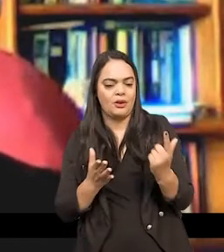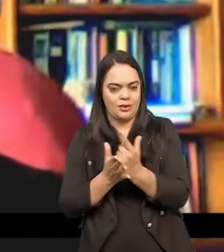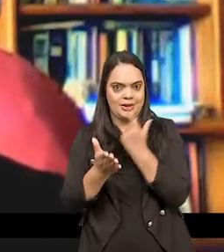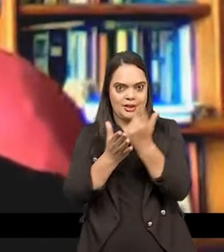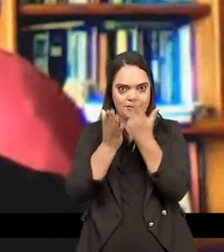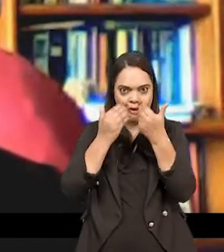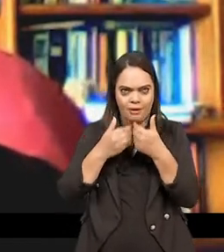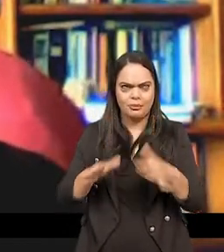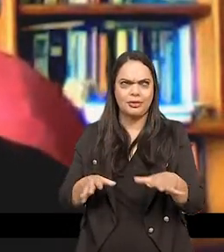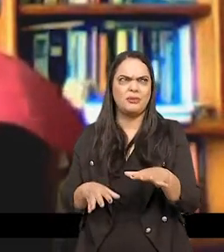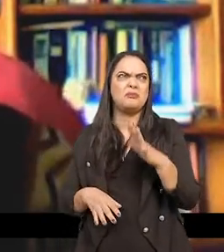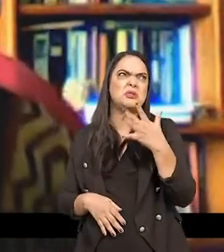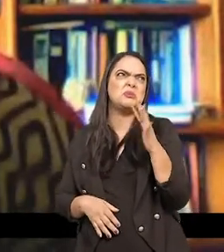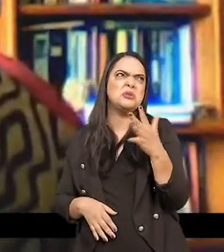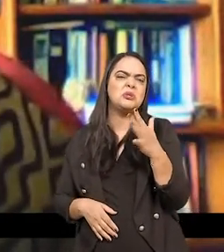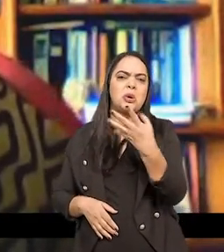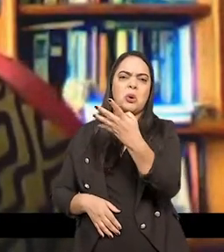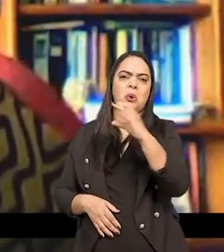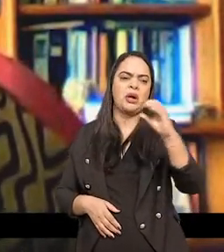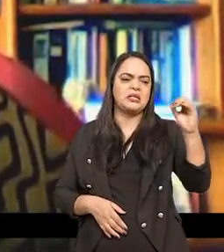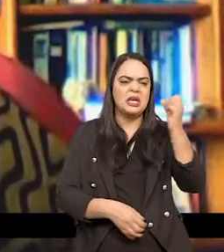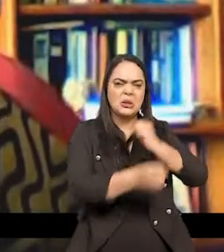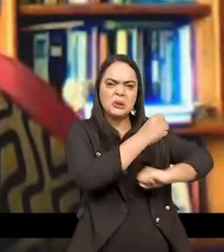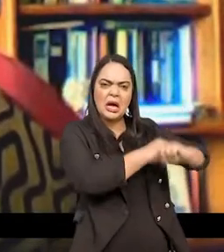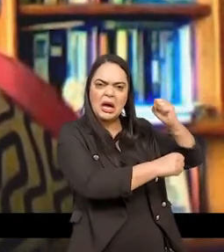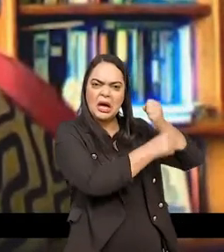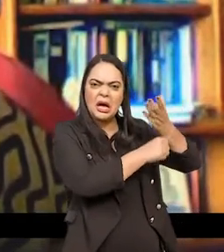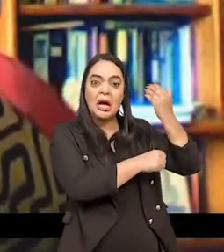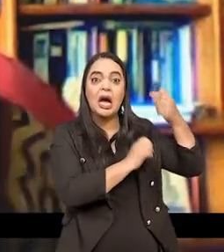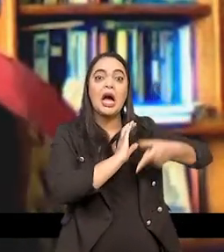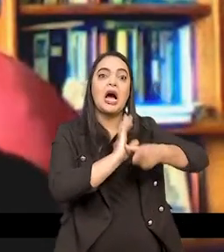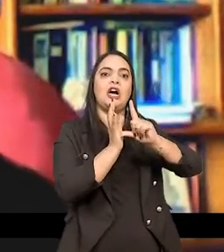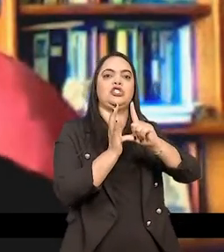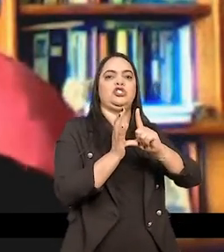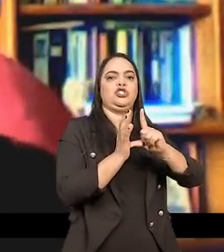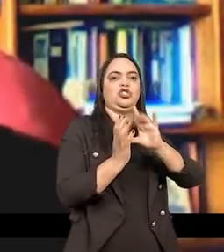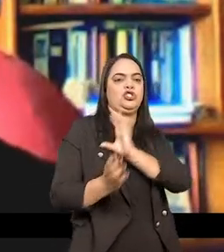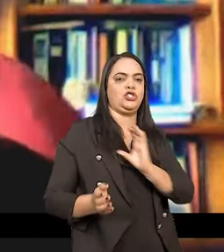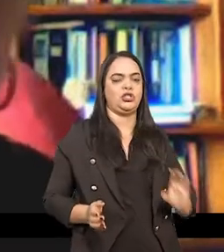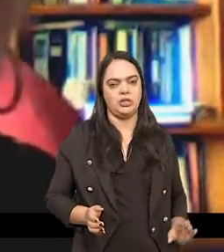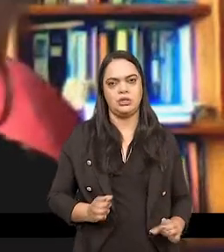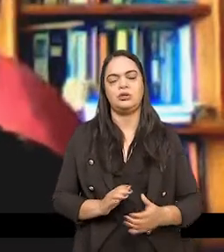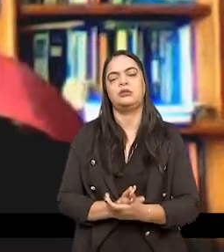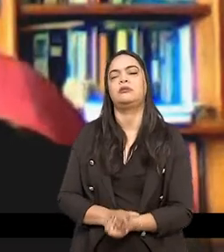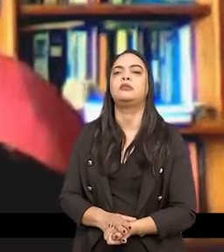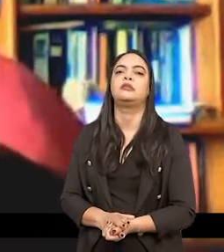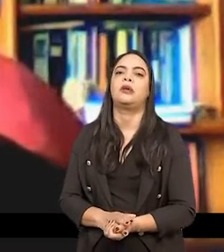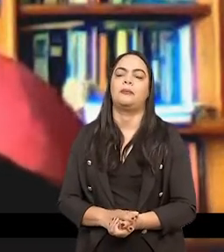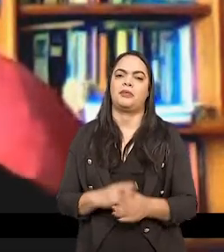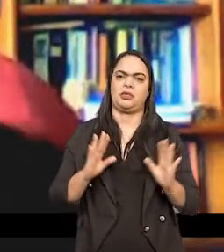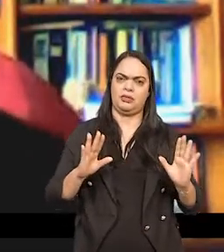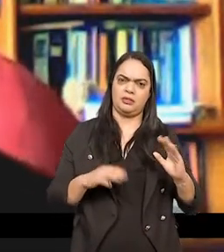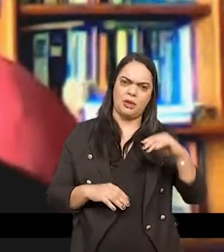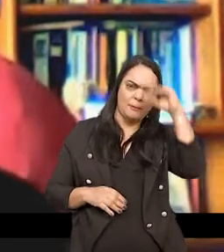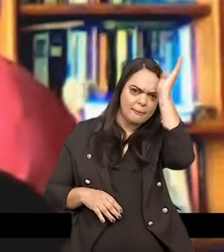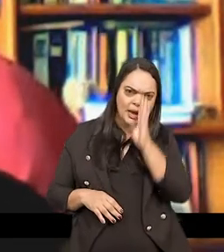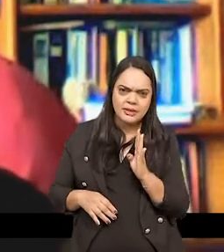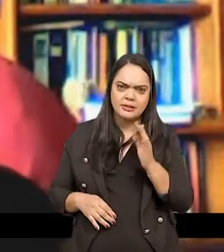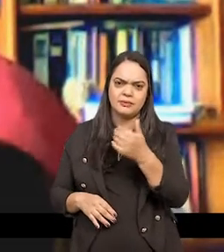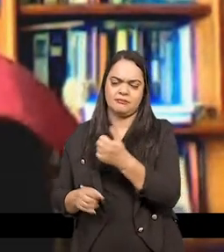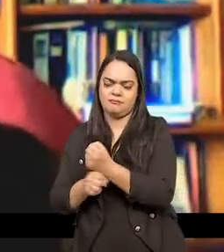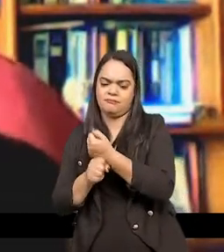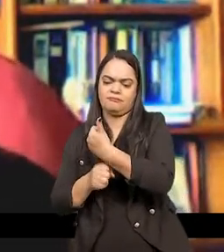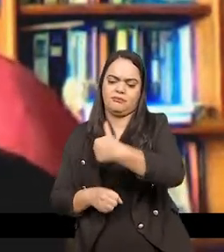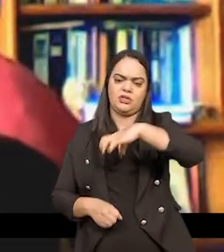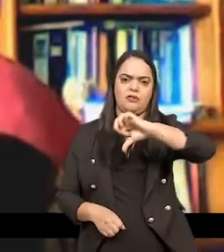antes de Cristo. E eu pergunto, o que, que tem a ver com isso? Agora, no Brasil, em 1910,